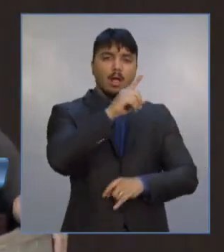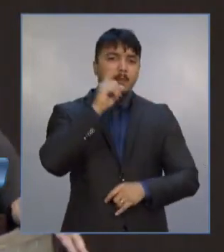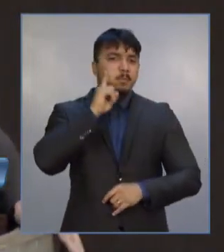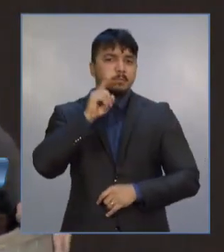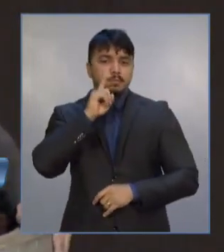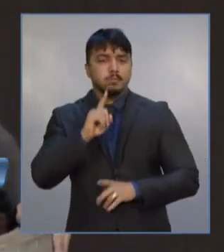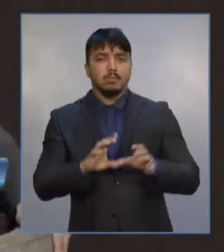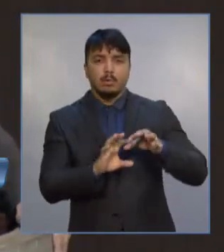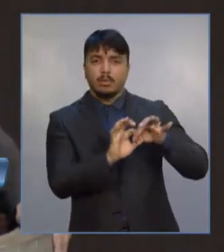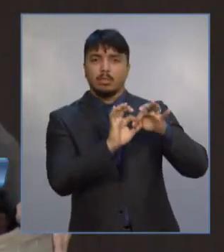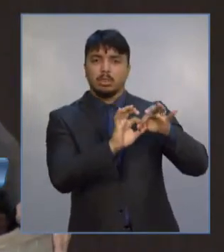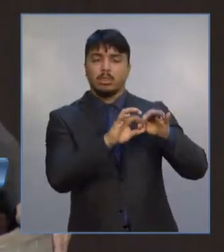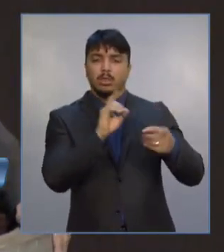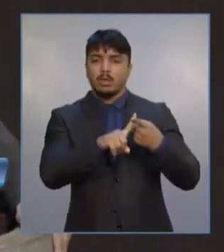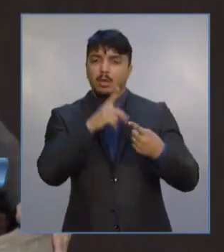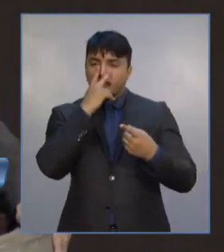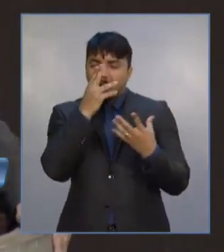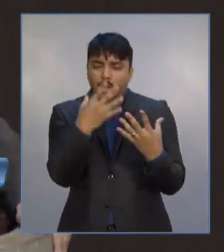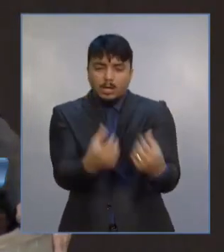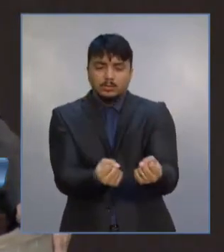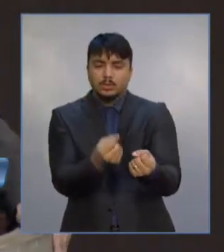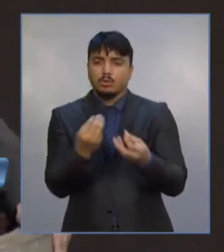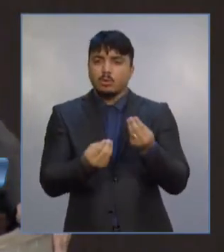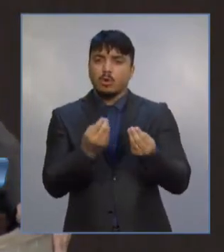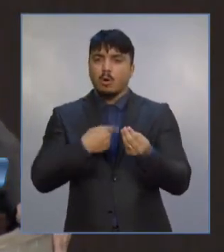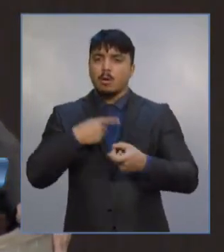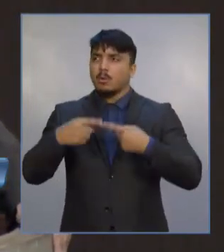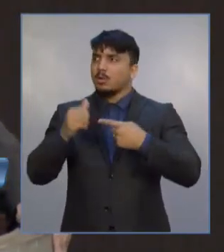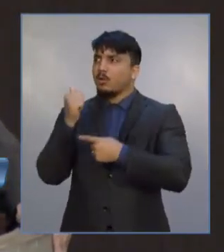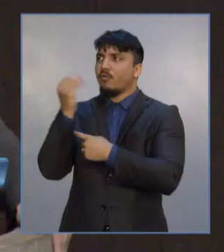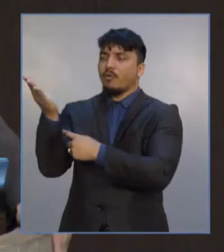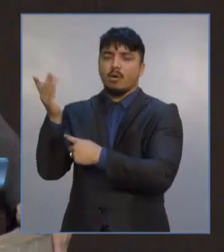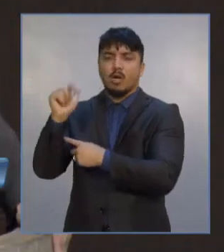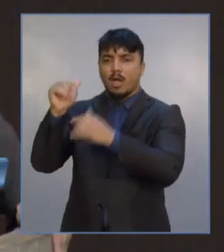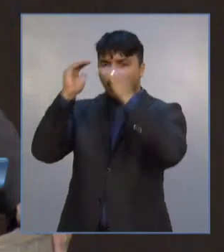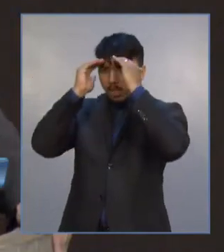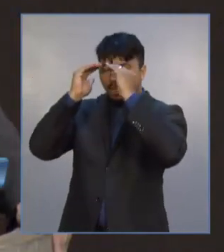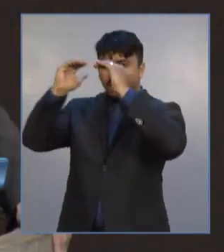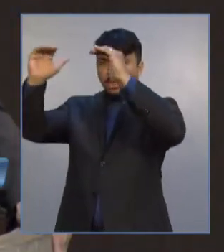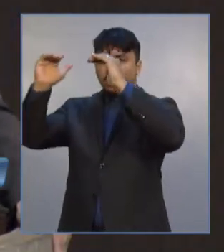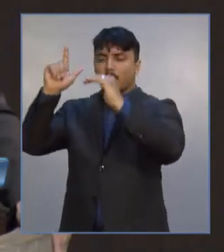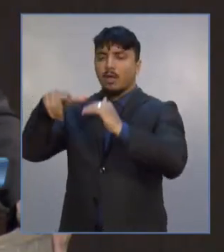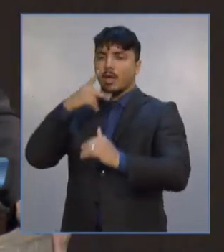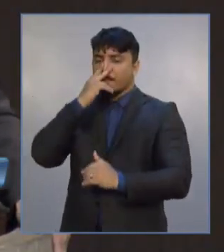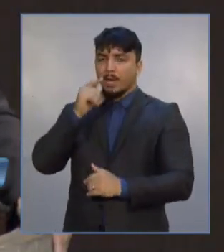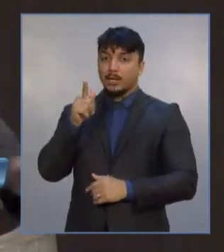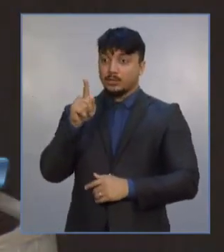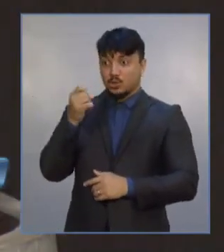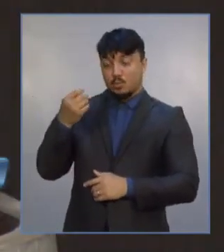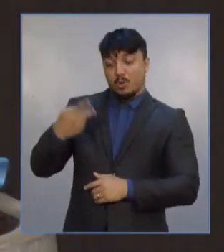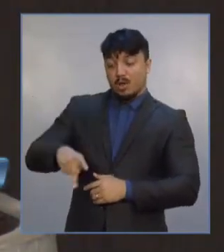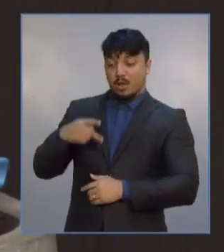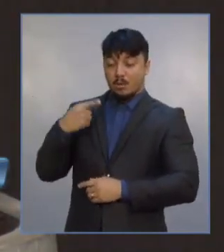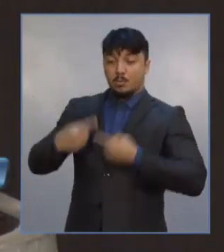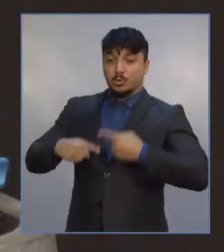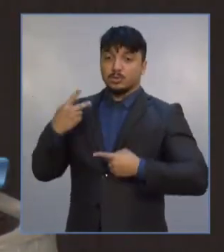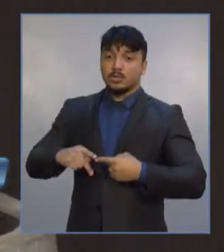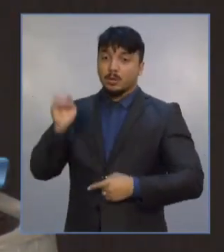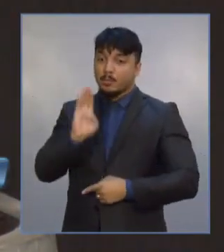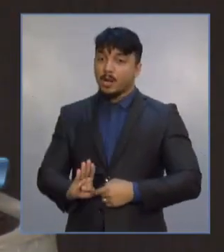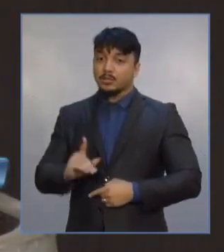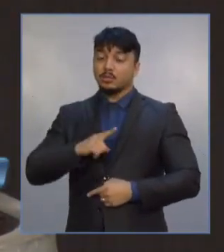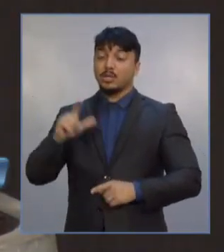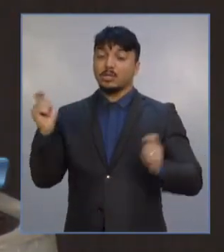quando adota uma política externa subserviente numa geopolítica que permitiria ao Brasil,